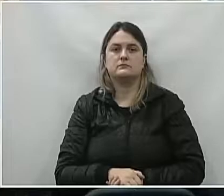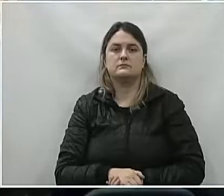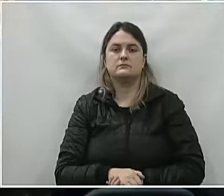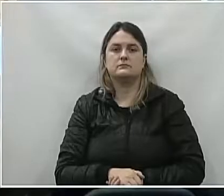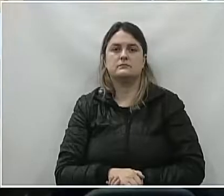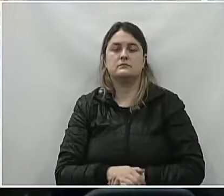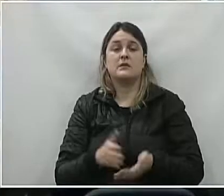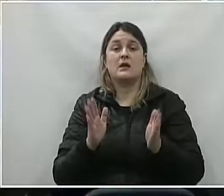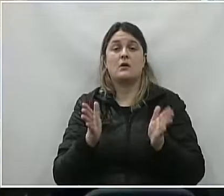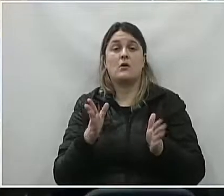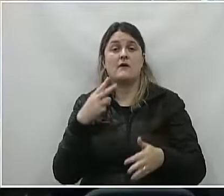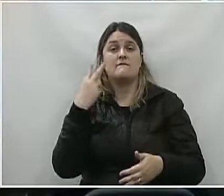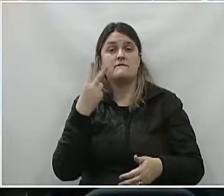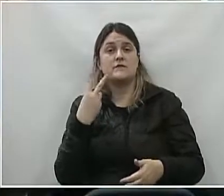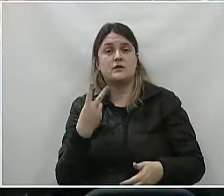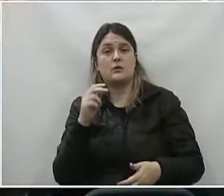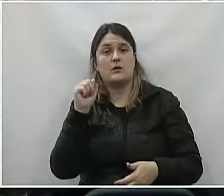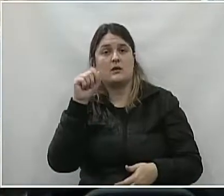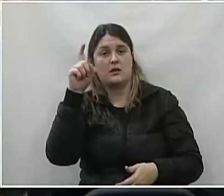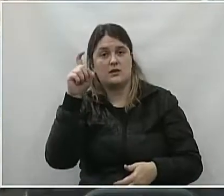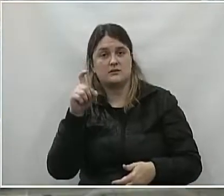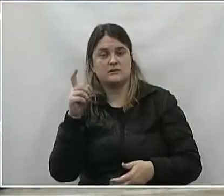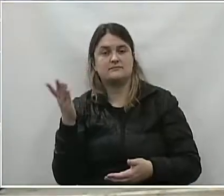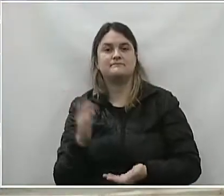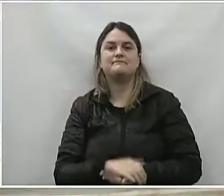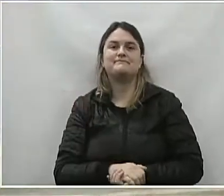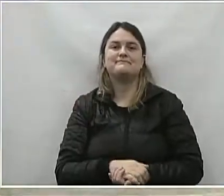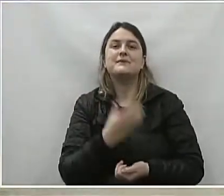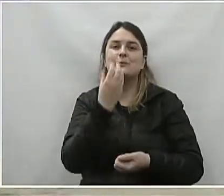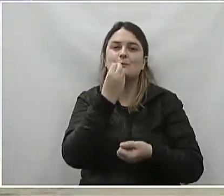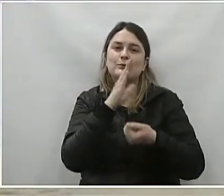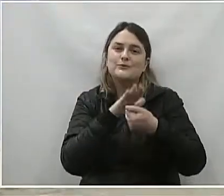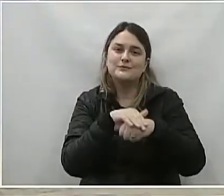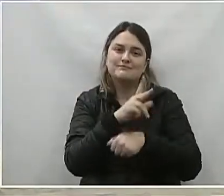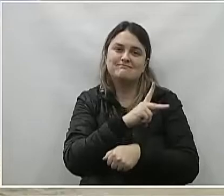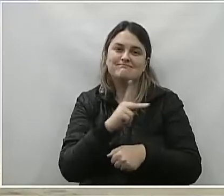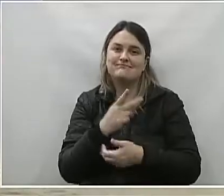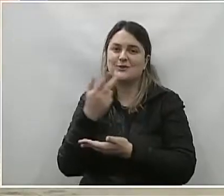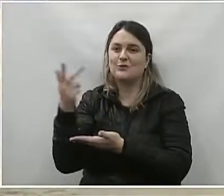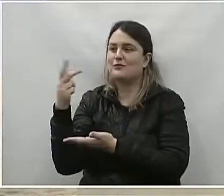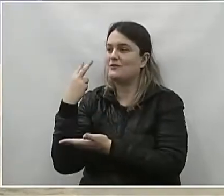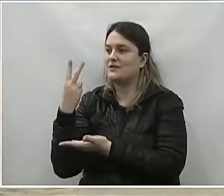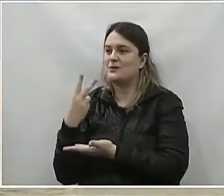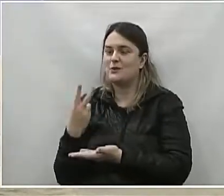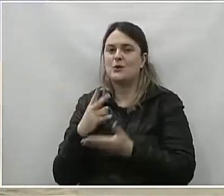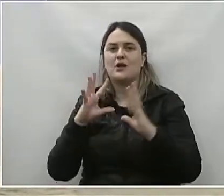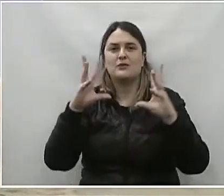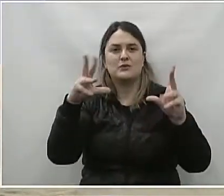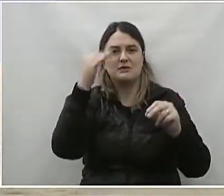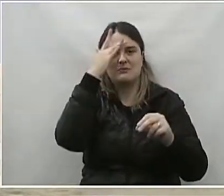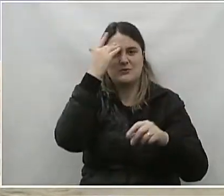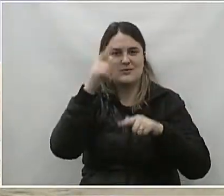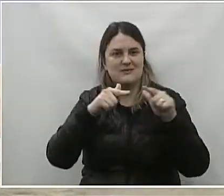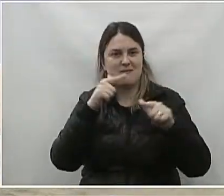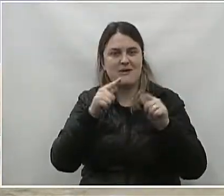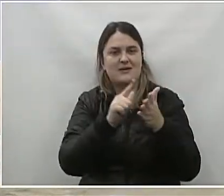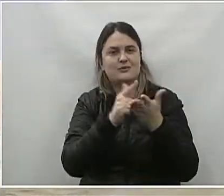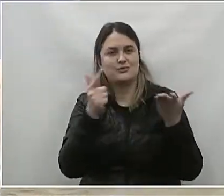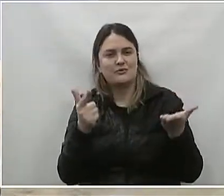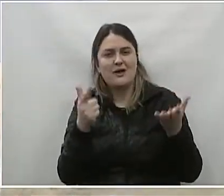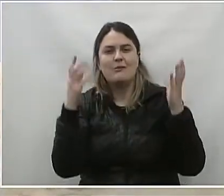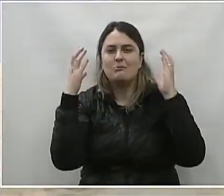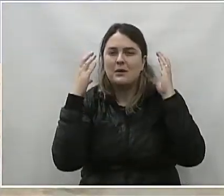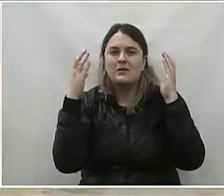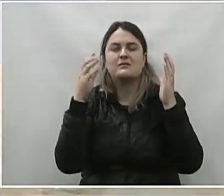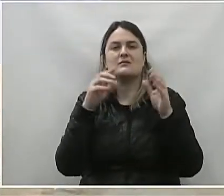Com a palavra, vereador Alex Anastácio. Boa noite, senhor presidente, nobres vereadores, imprensa, falada e escrita, aos que nos